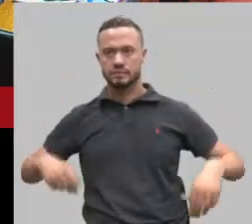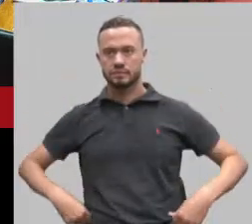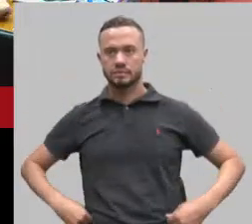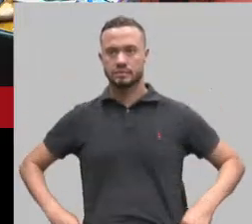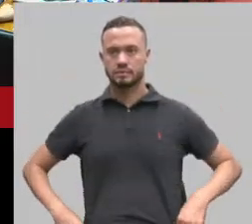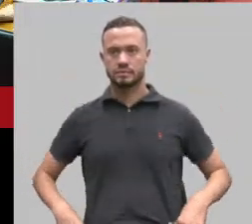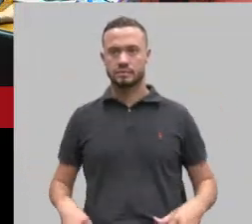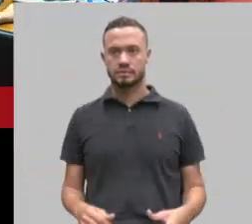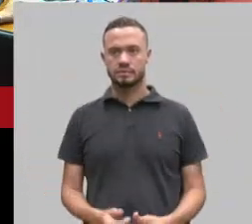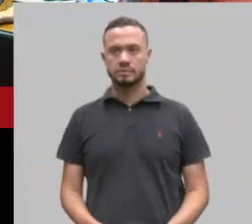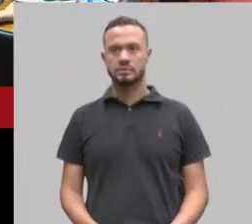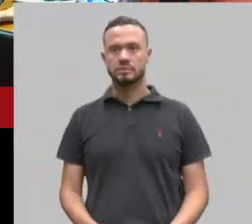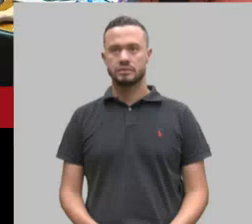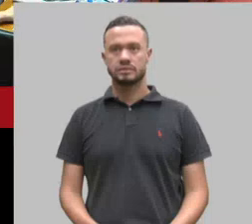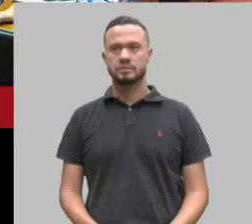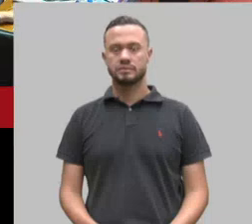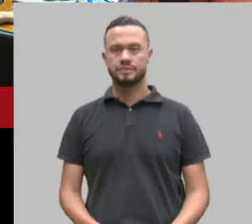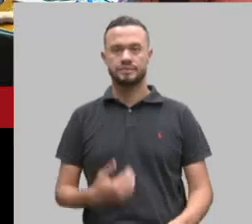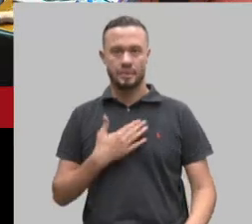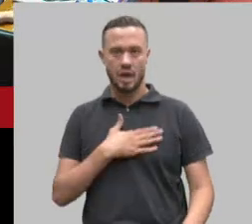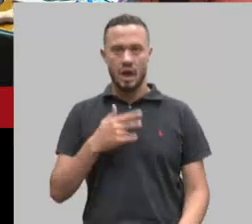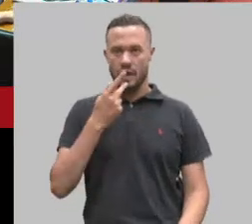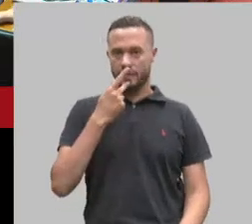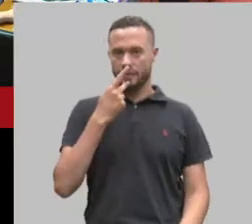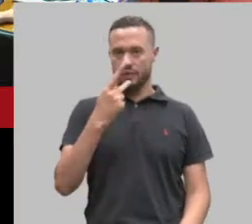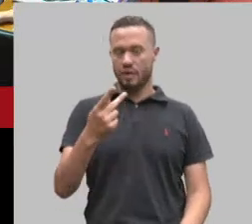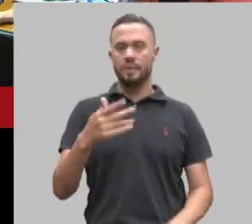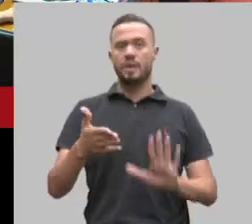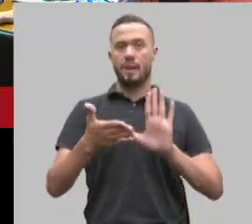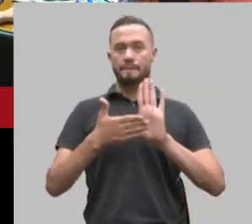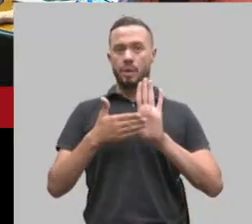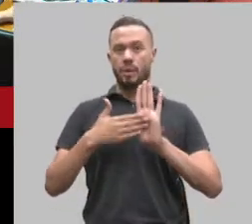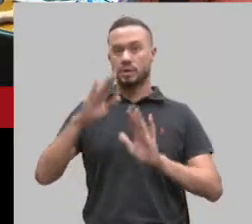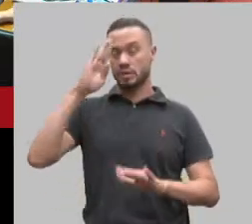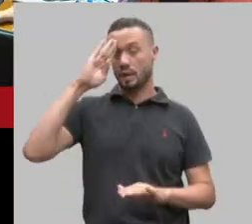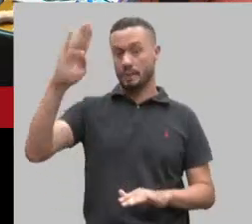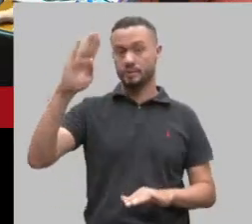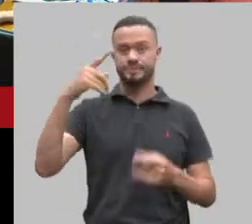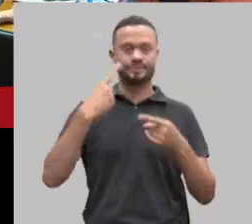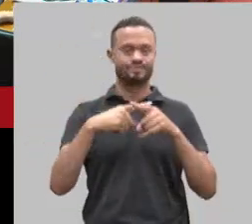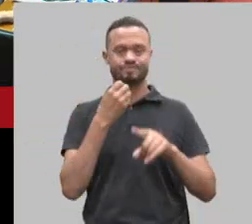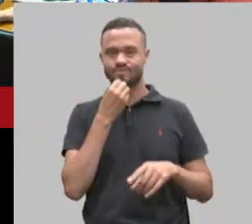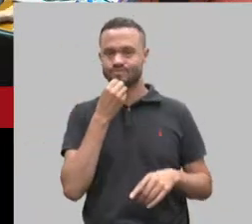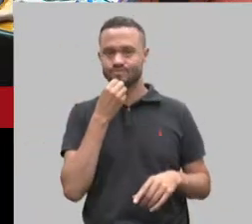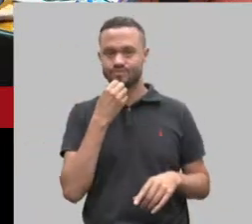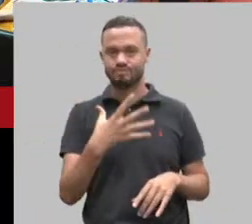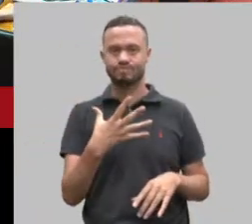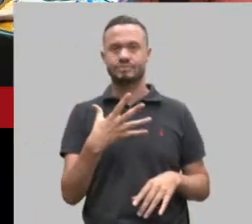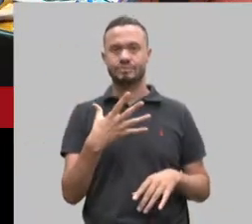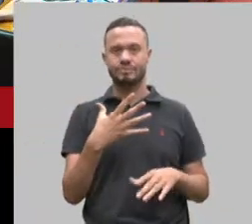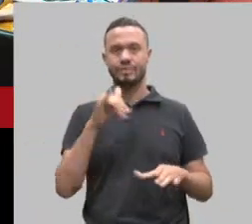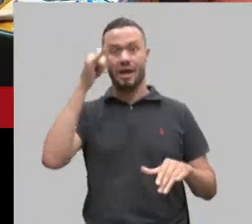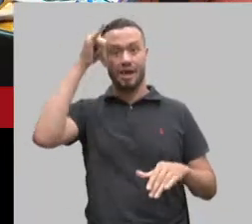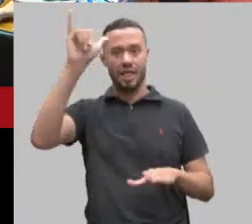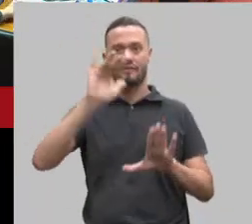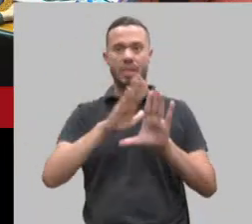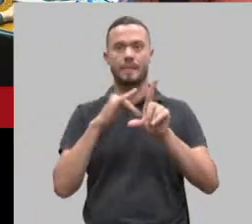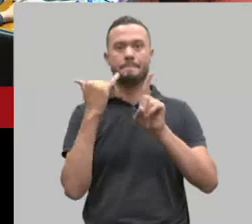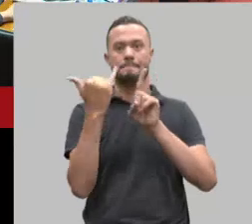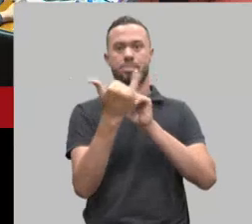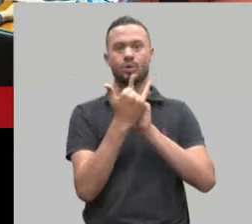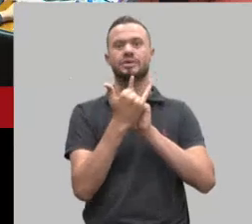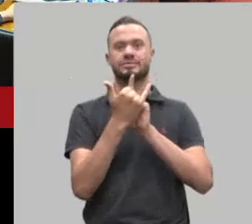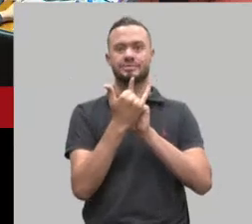Jacui e eu quero falar que essa proposta Deve ser priorizada porque ela é muito bom de evitar bullying Talvez a pessoa não tenha o